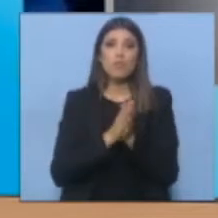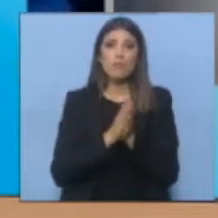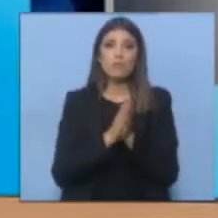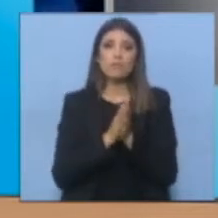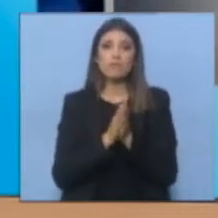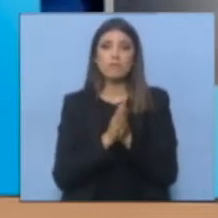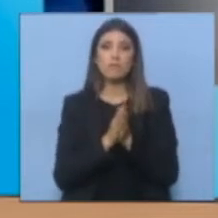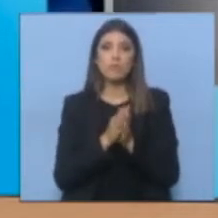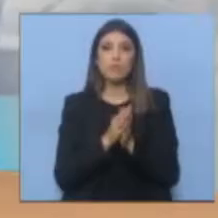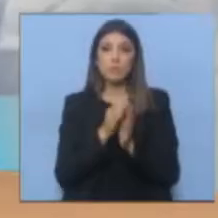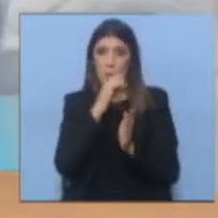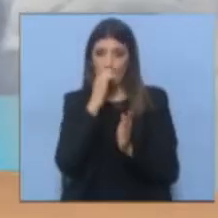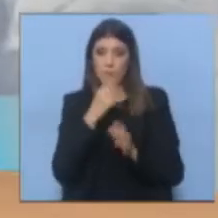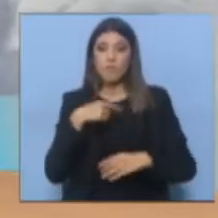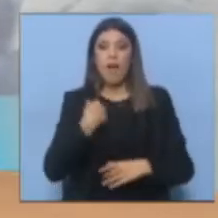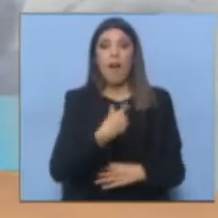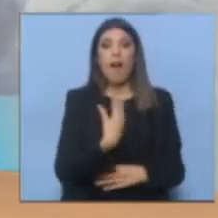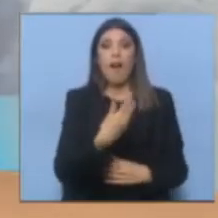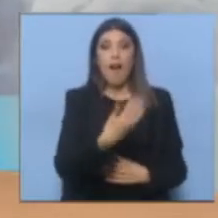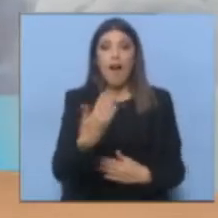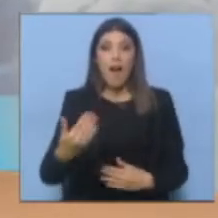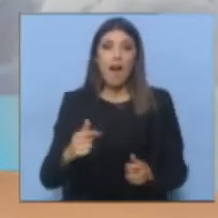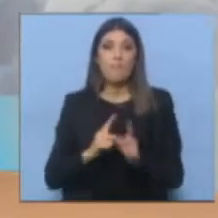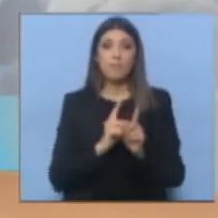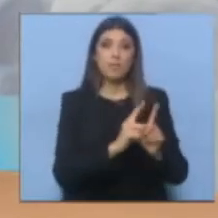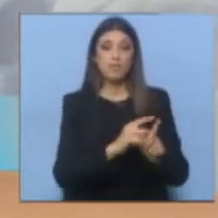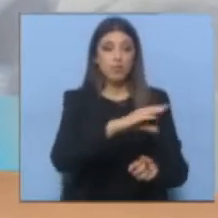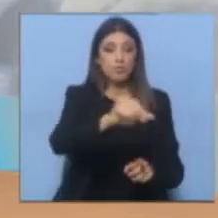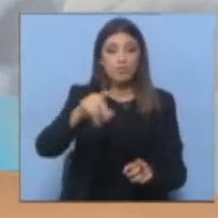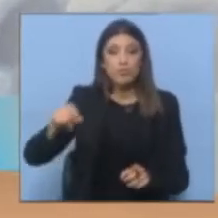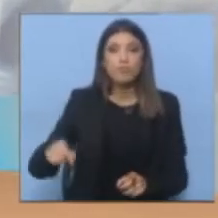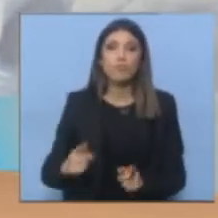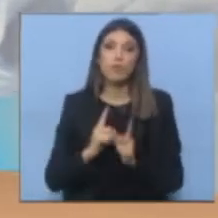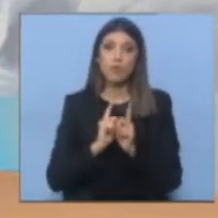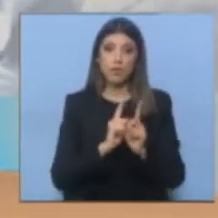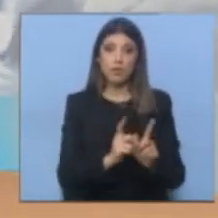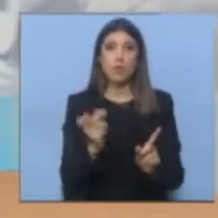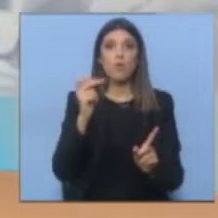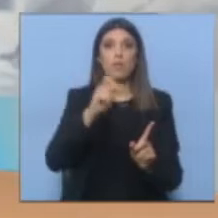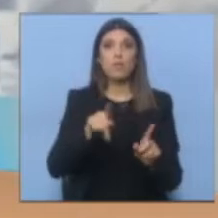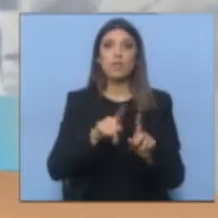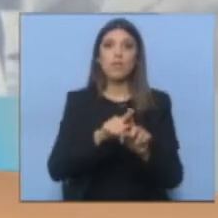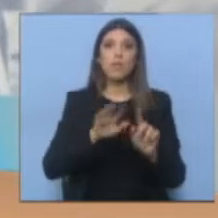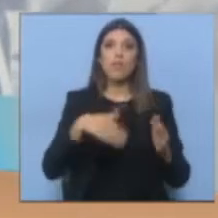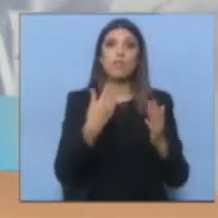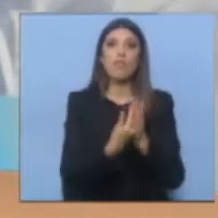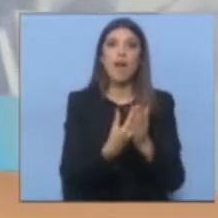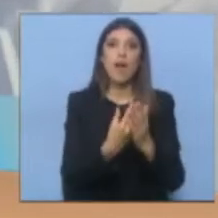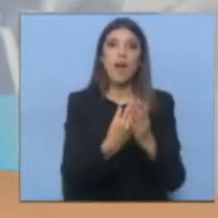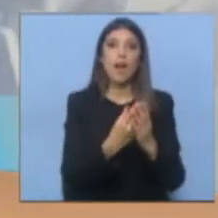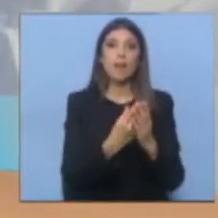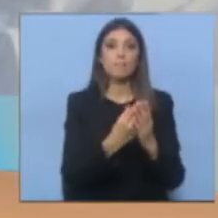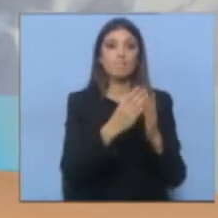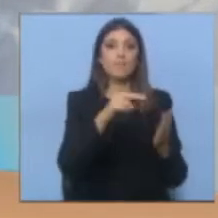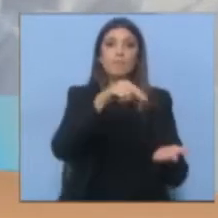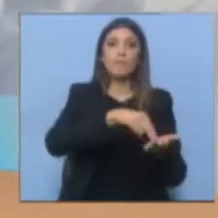perseguidas. E se há regiões onde a perseguição concorre até para a quase extinção da presença dos